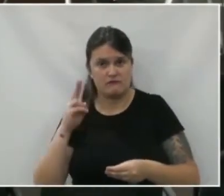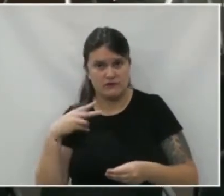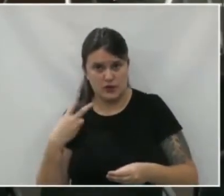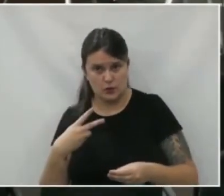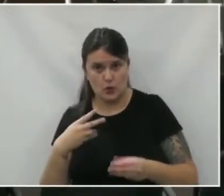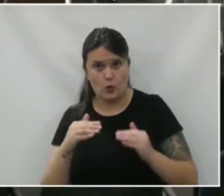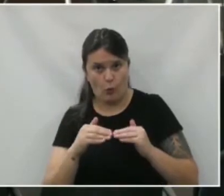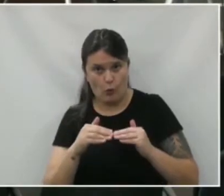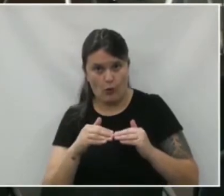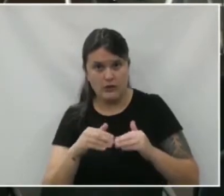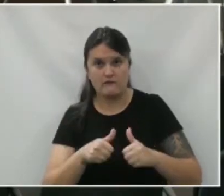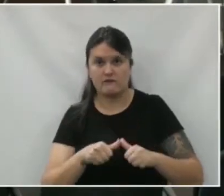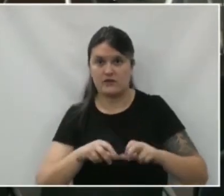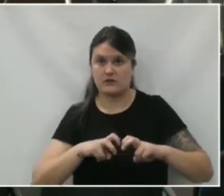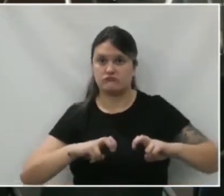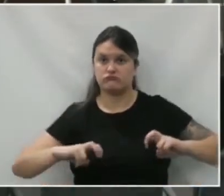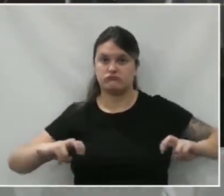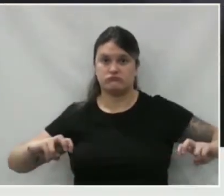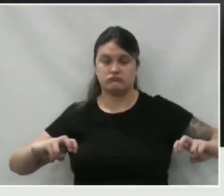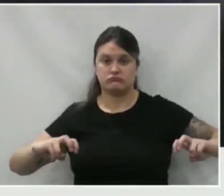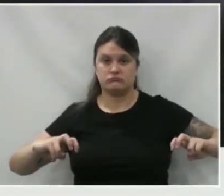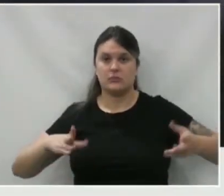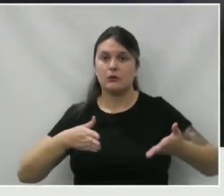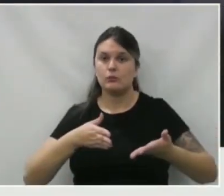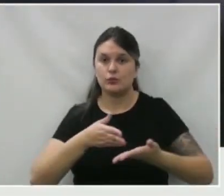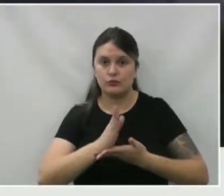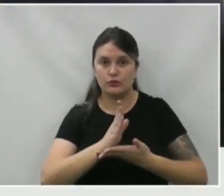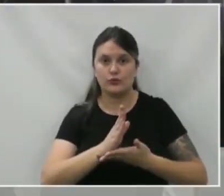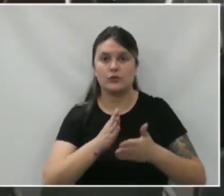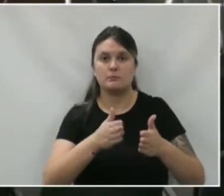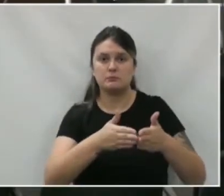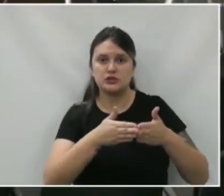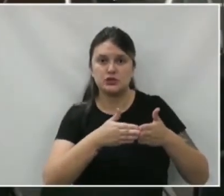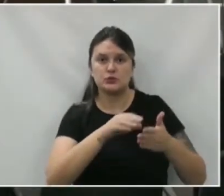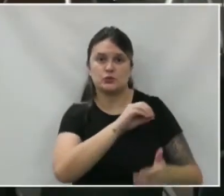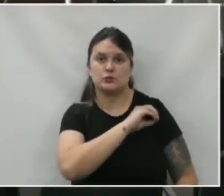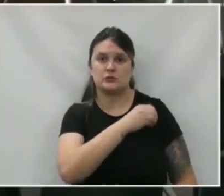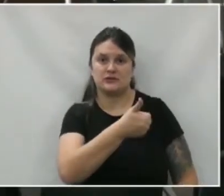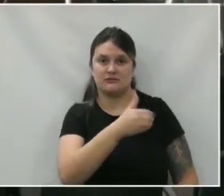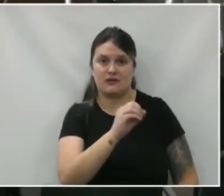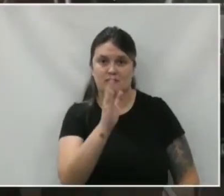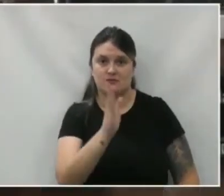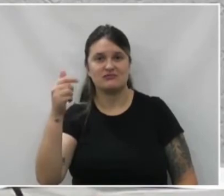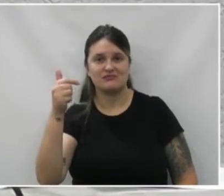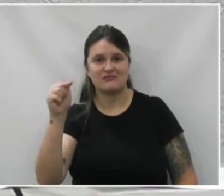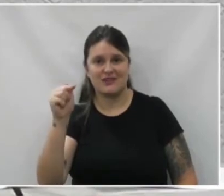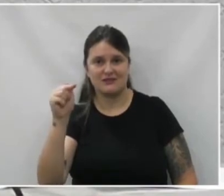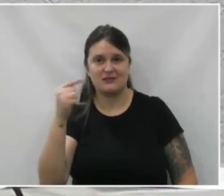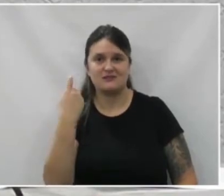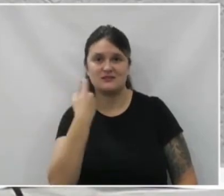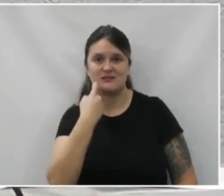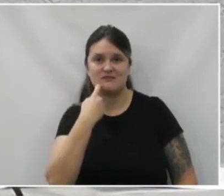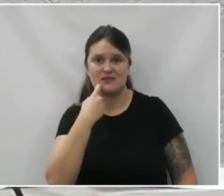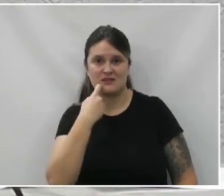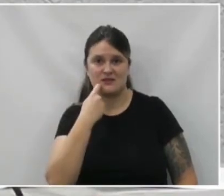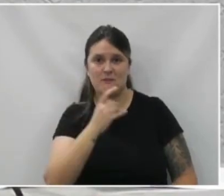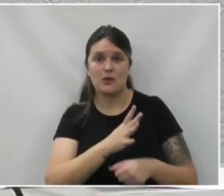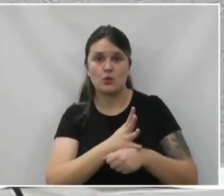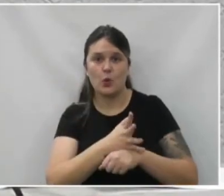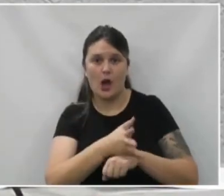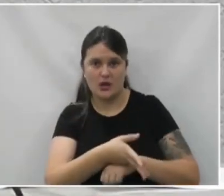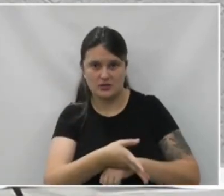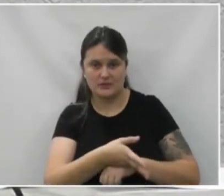de EPI, Equipamento de Proteção Individual. Parágrafo 2º. Poderão ser usadas